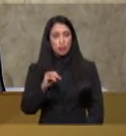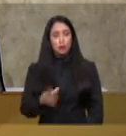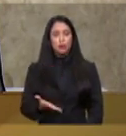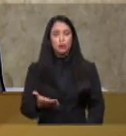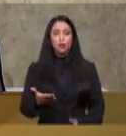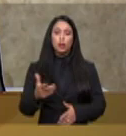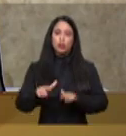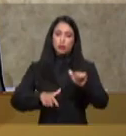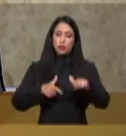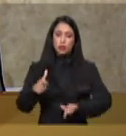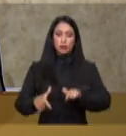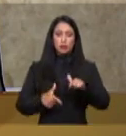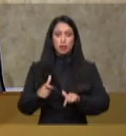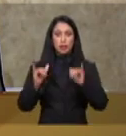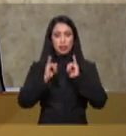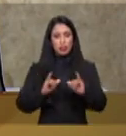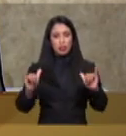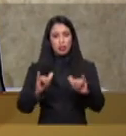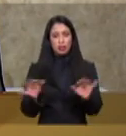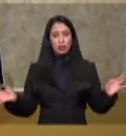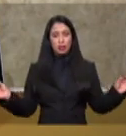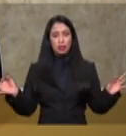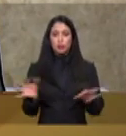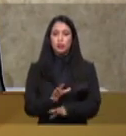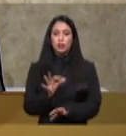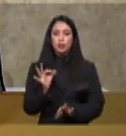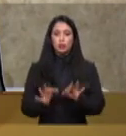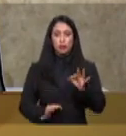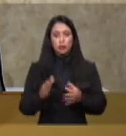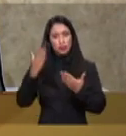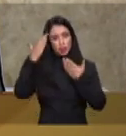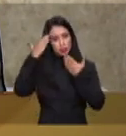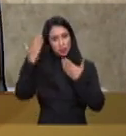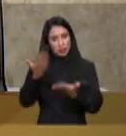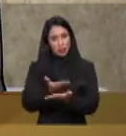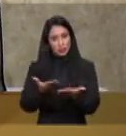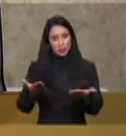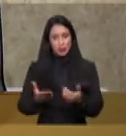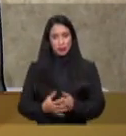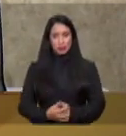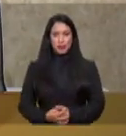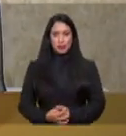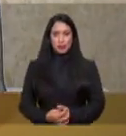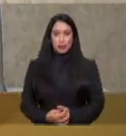aos nossos colaboradores, eu declaro encerrada a sessão. Muito obrigado a todos.